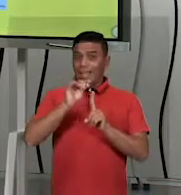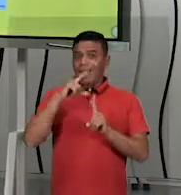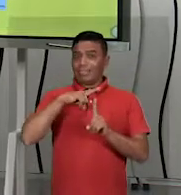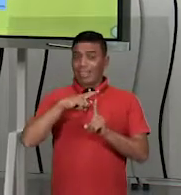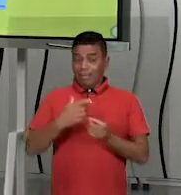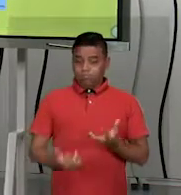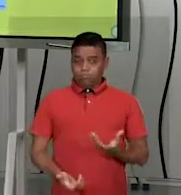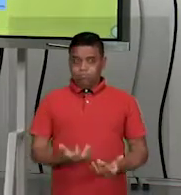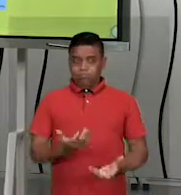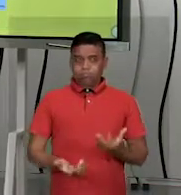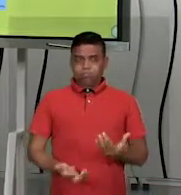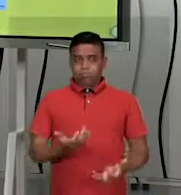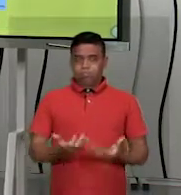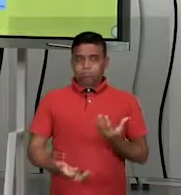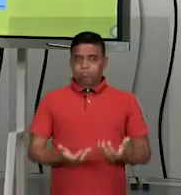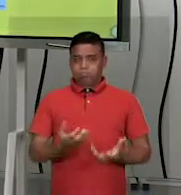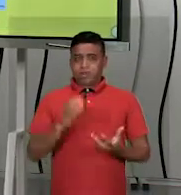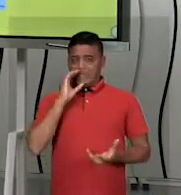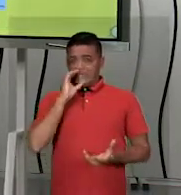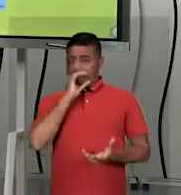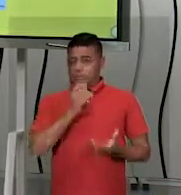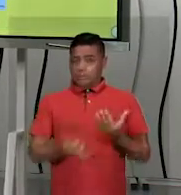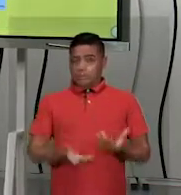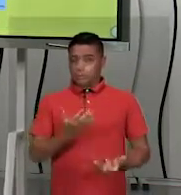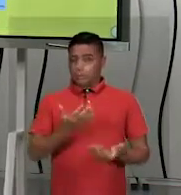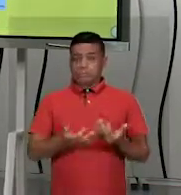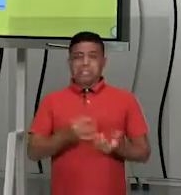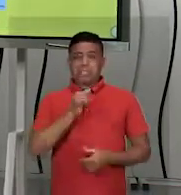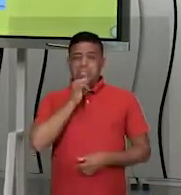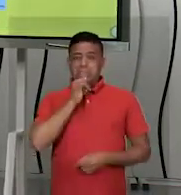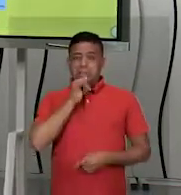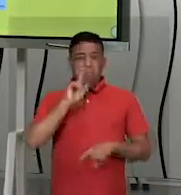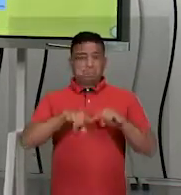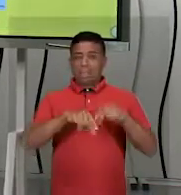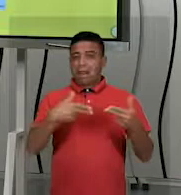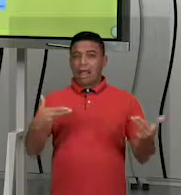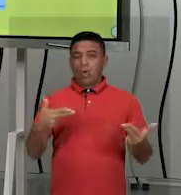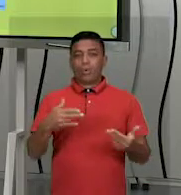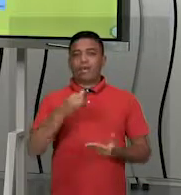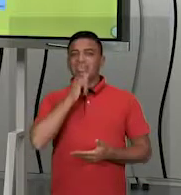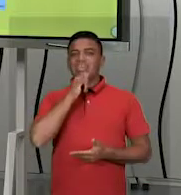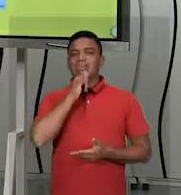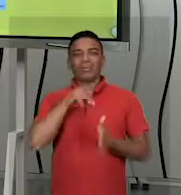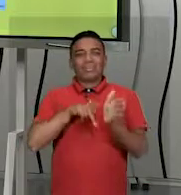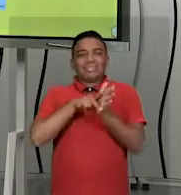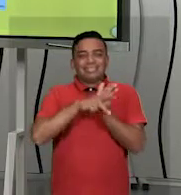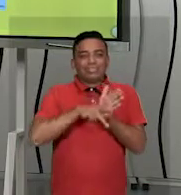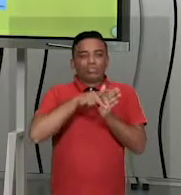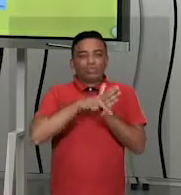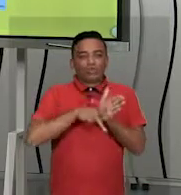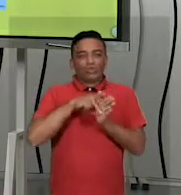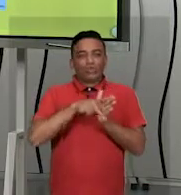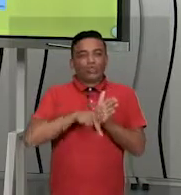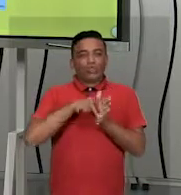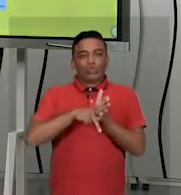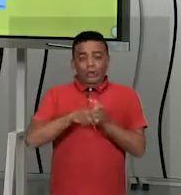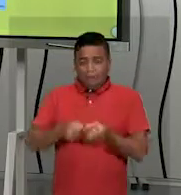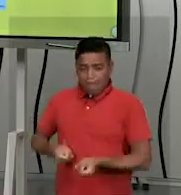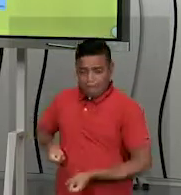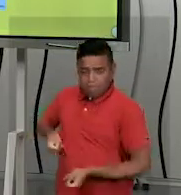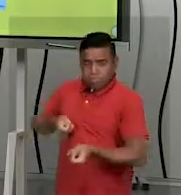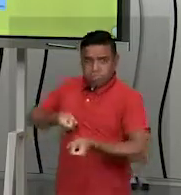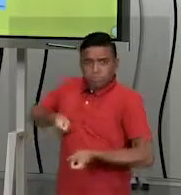para funcionar aquecendo alguma coisa. Por exemplo, vamos usar o exemplo de uma locomotiva. Aquela fornalha que existe